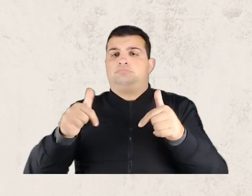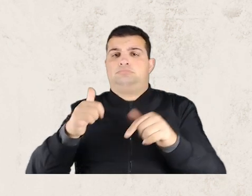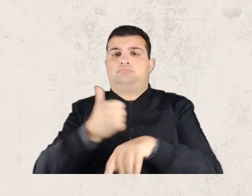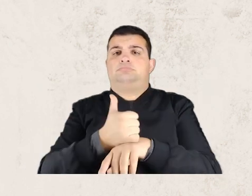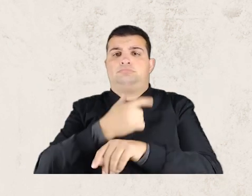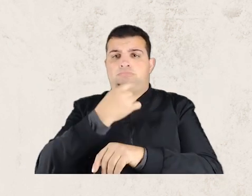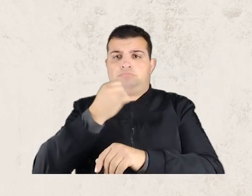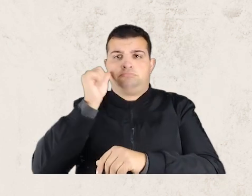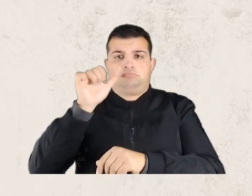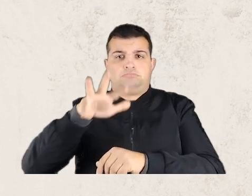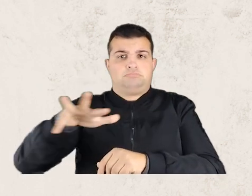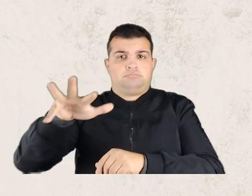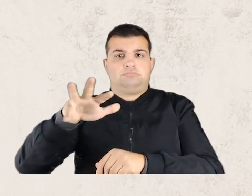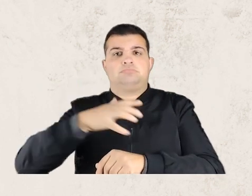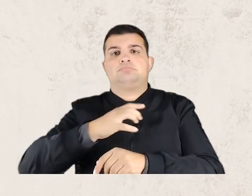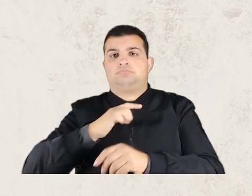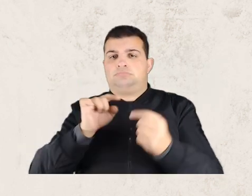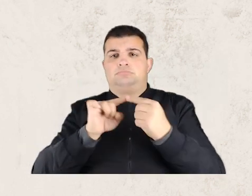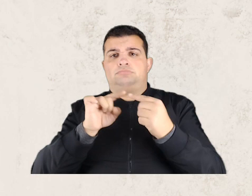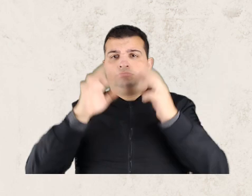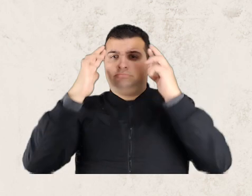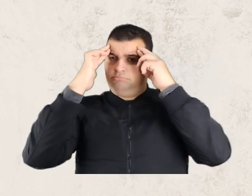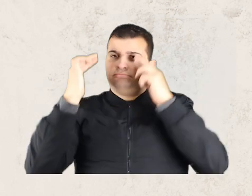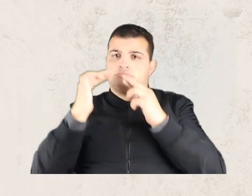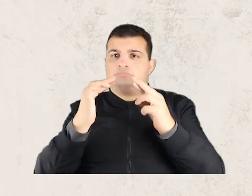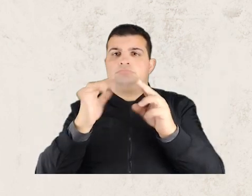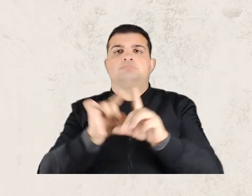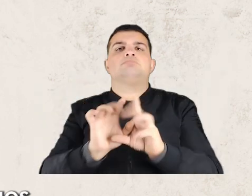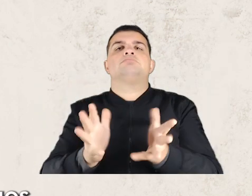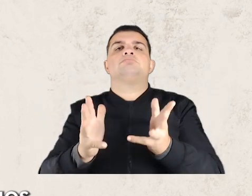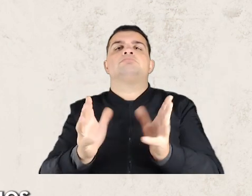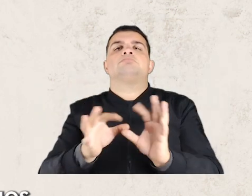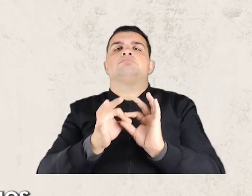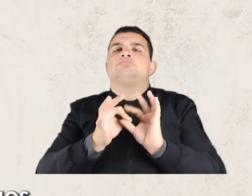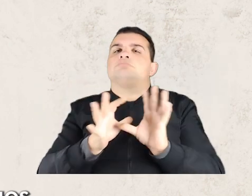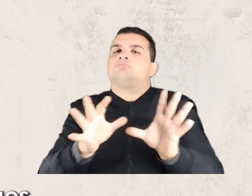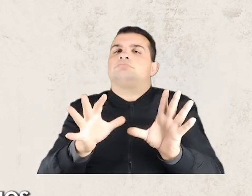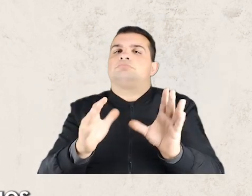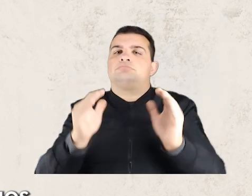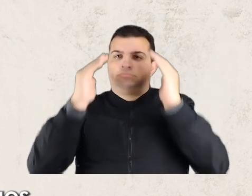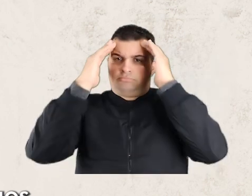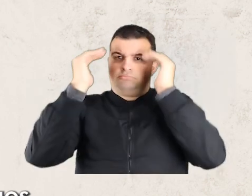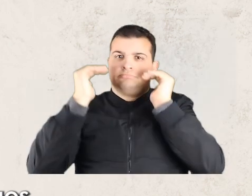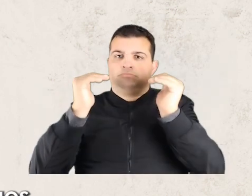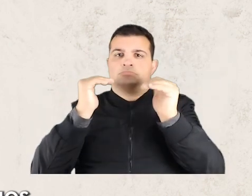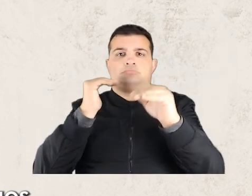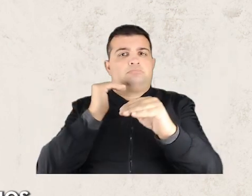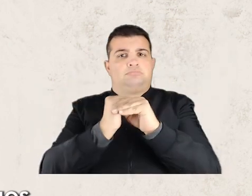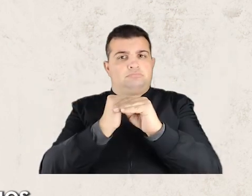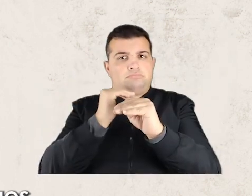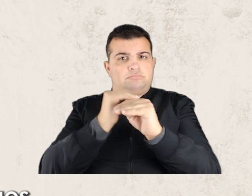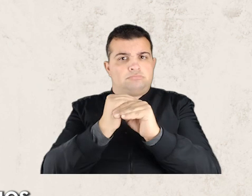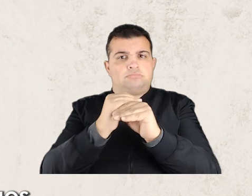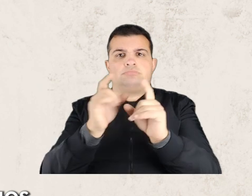lá no Código de Ética Profissional de 21 de julho de 2005. Está lá nos princípios fundamentais que o trabalho